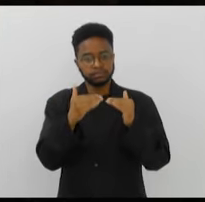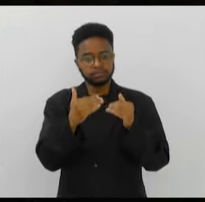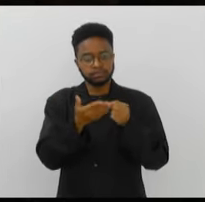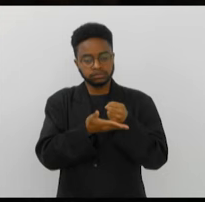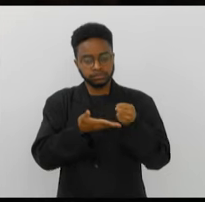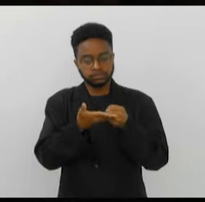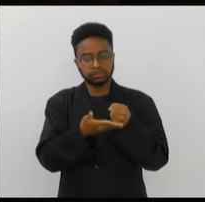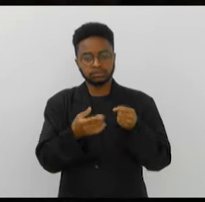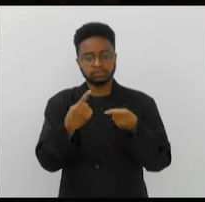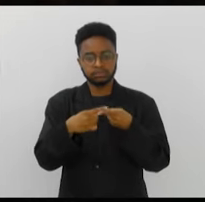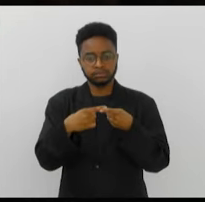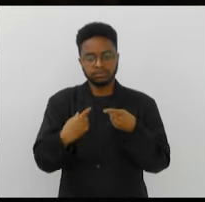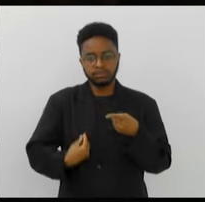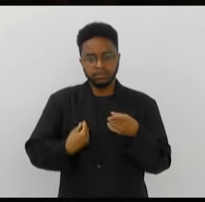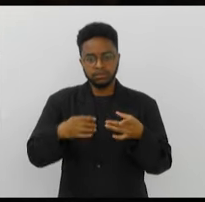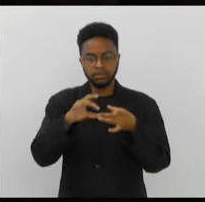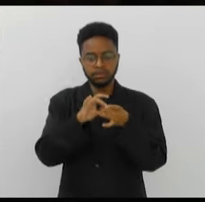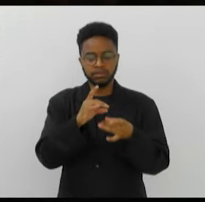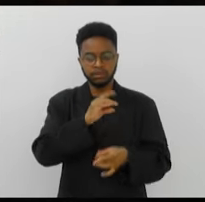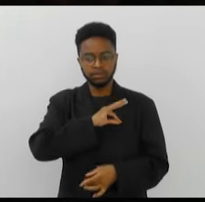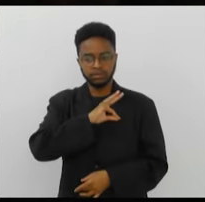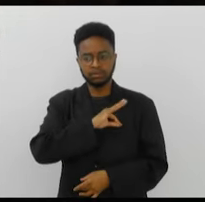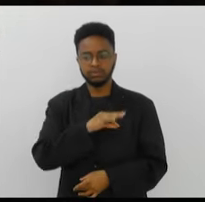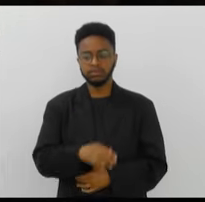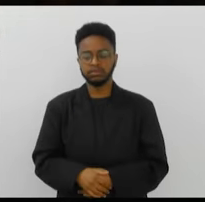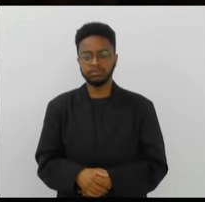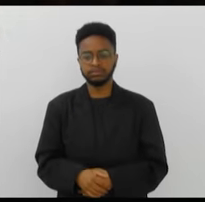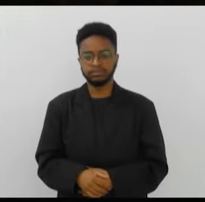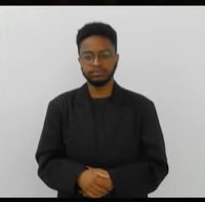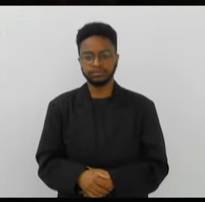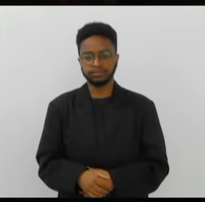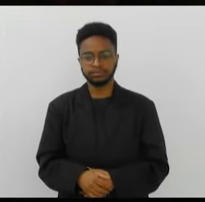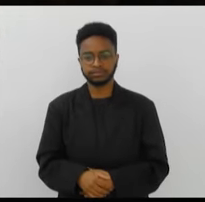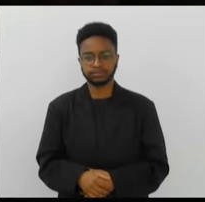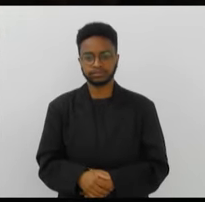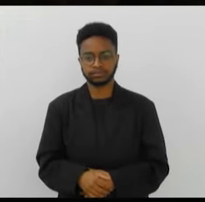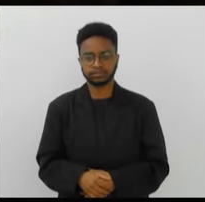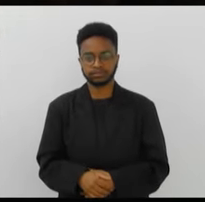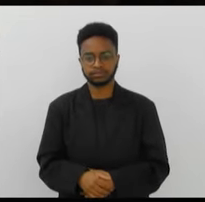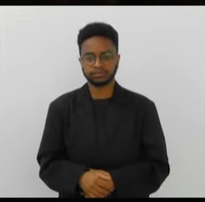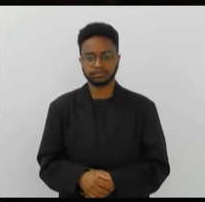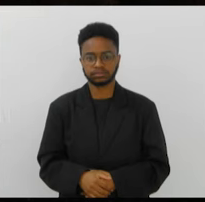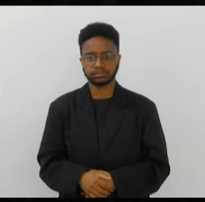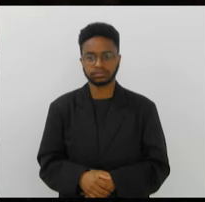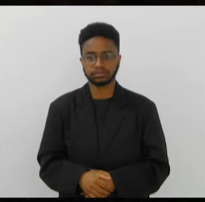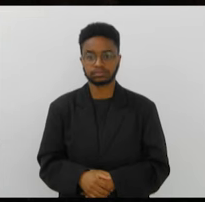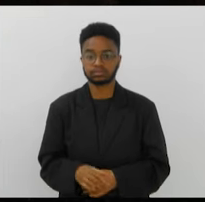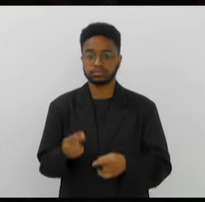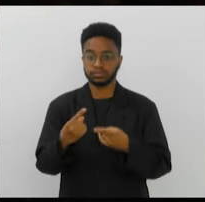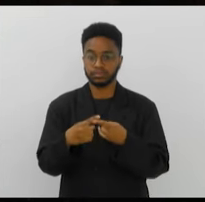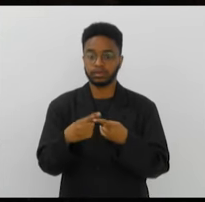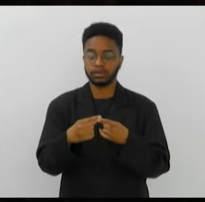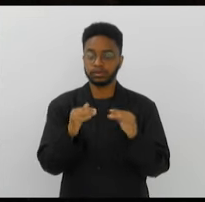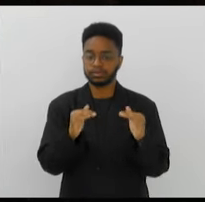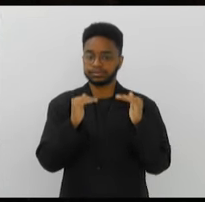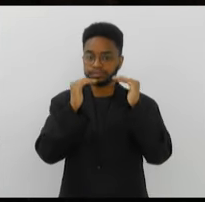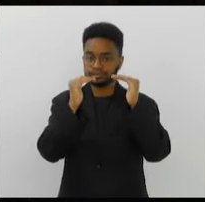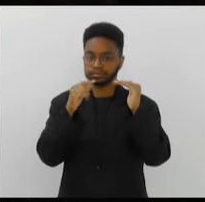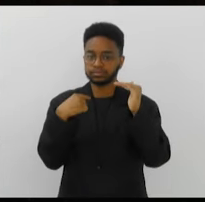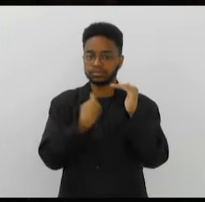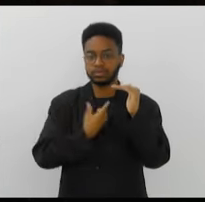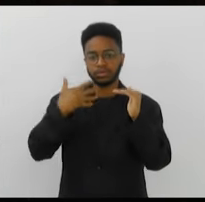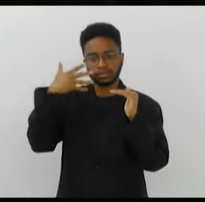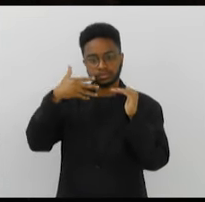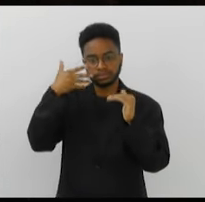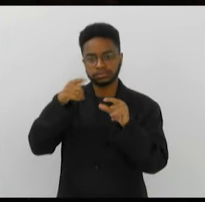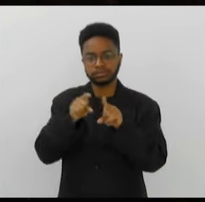viver a polícia como delegado. Então, isso acaba enobrecendo mais ainda o nosso discurso.